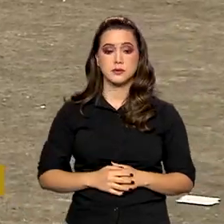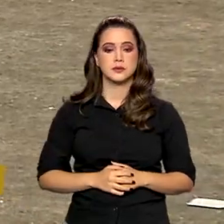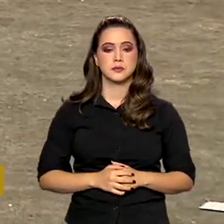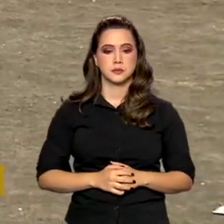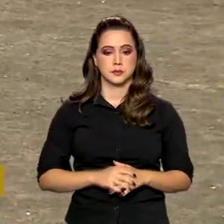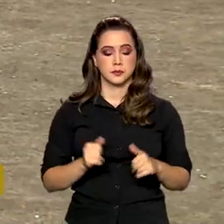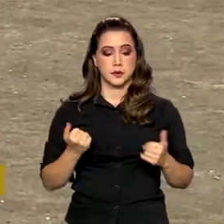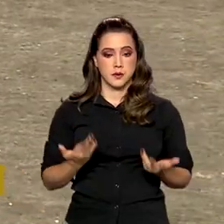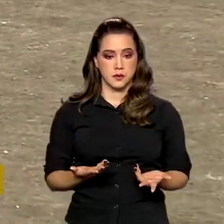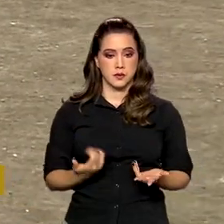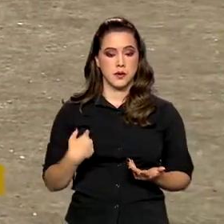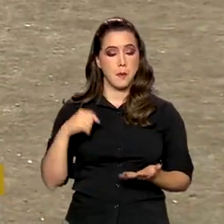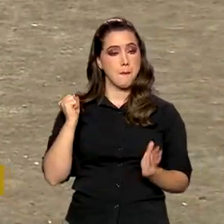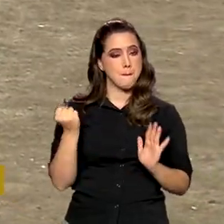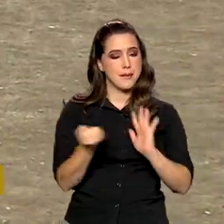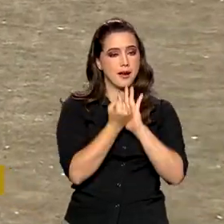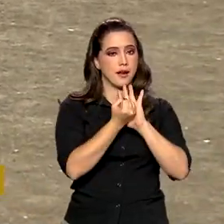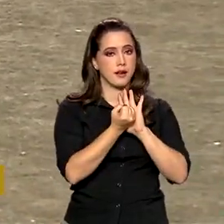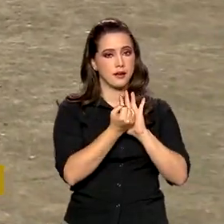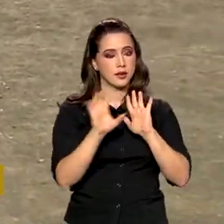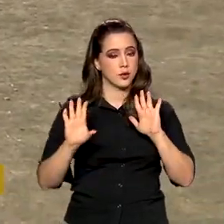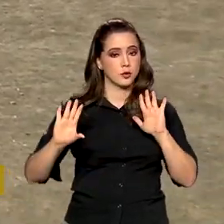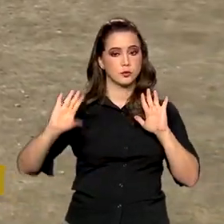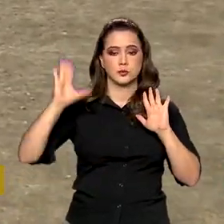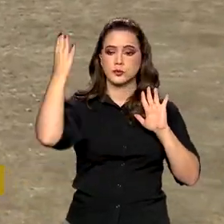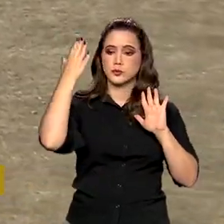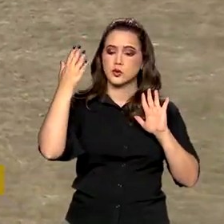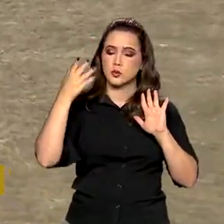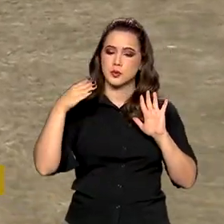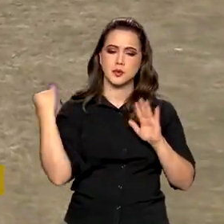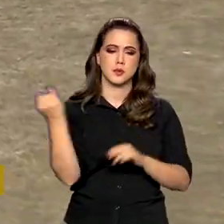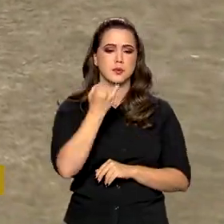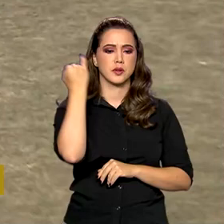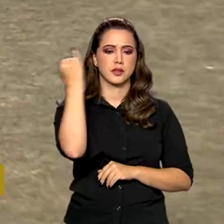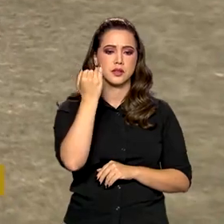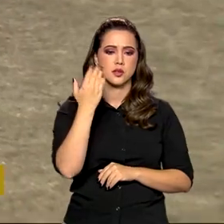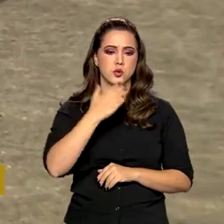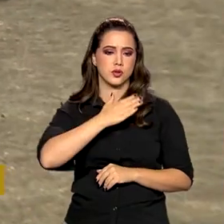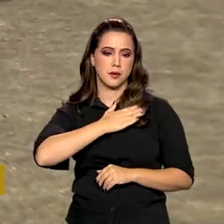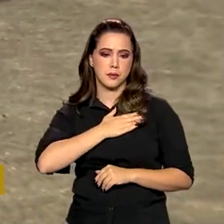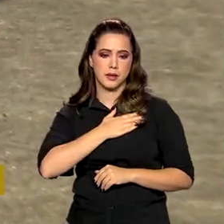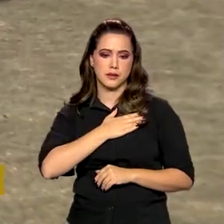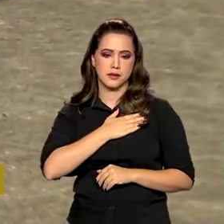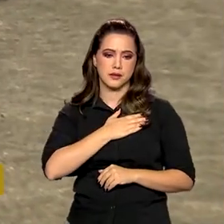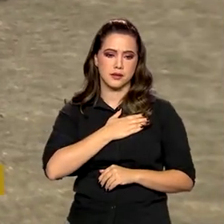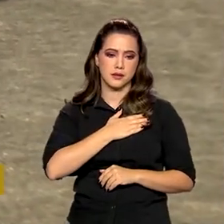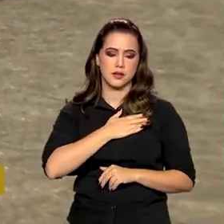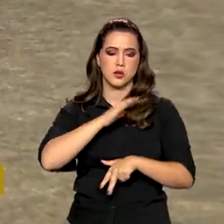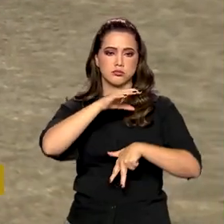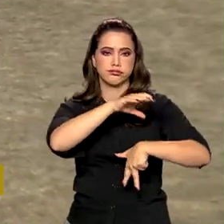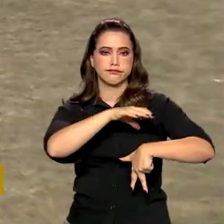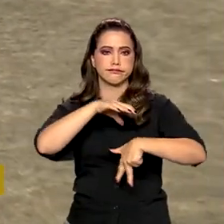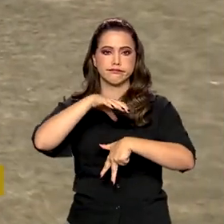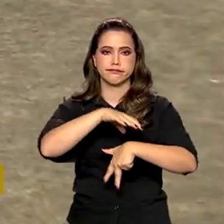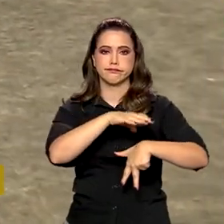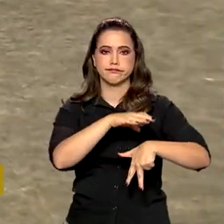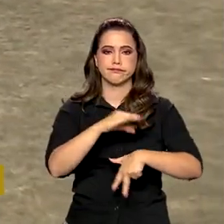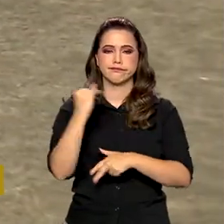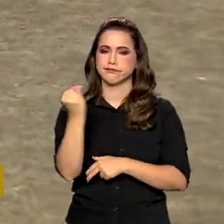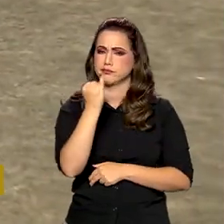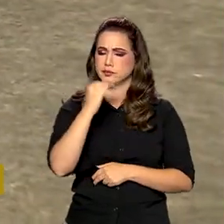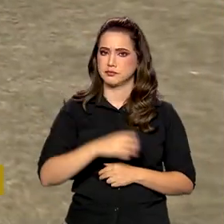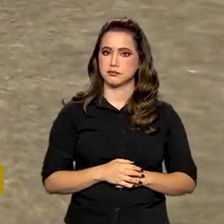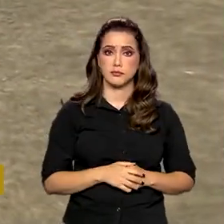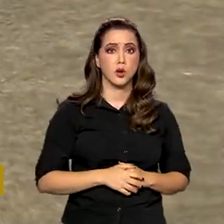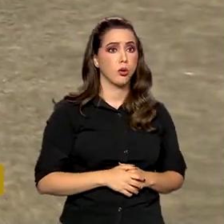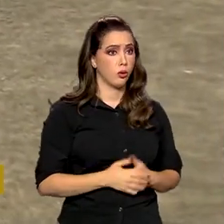né, marcando, né, comemorando, é um símbolo nacional da pátria, né, a bandeira do Brasil, vai entregar para o nosso presidente. Esse treinamento